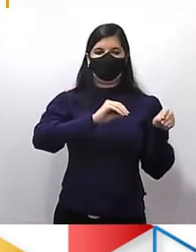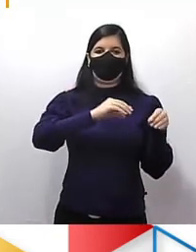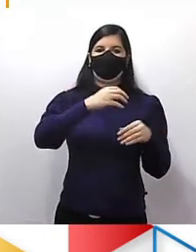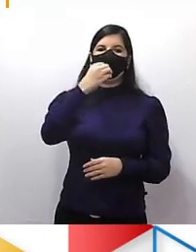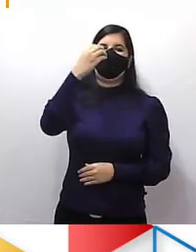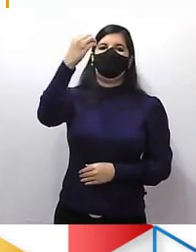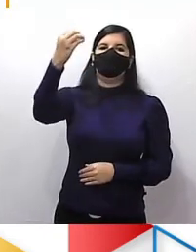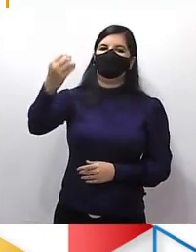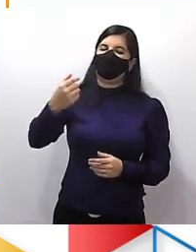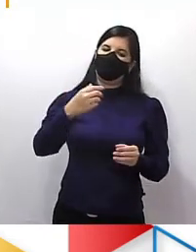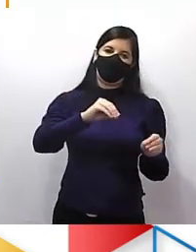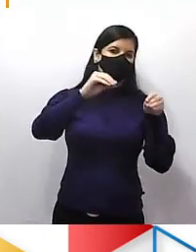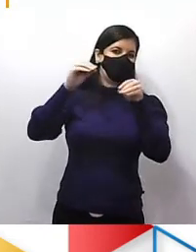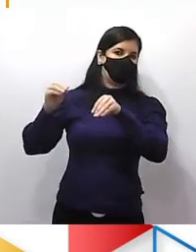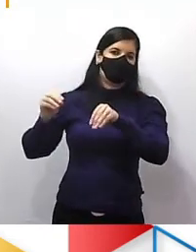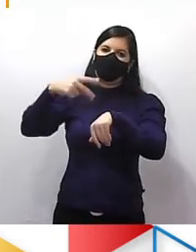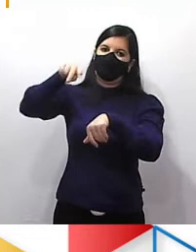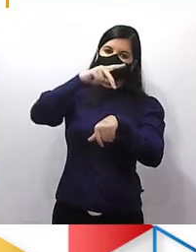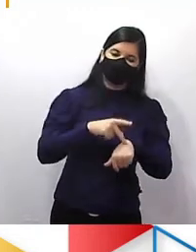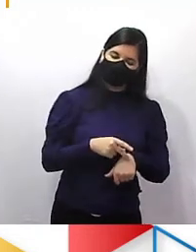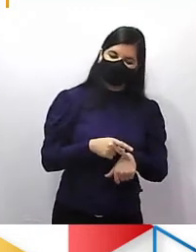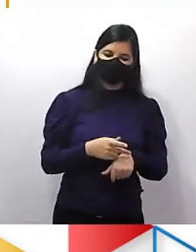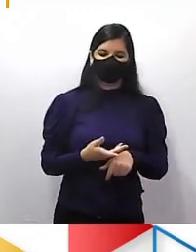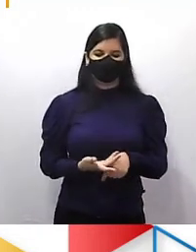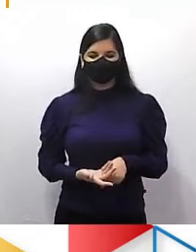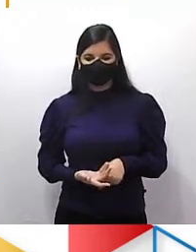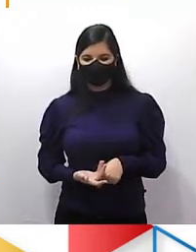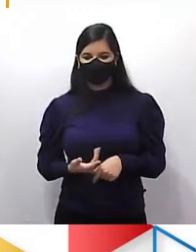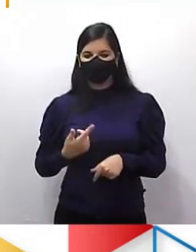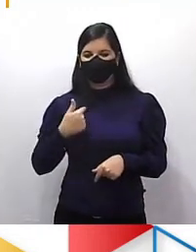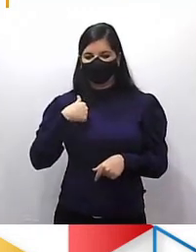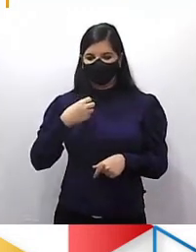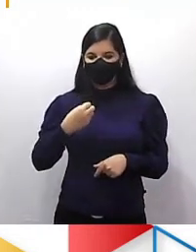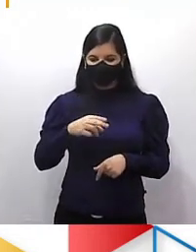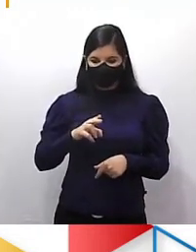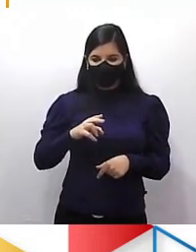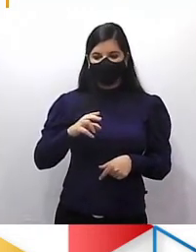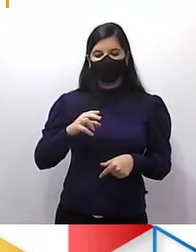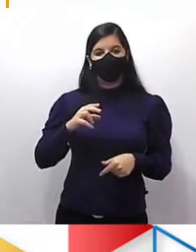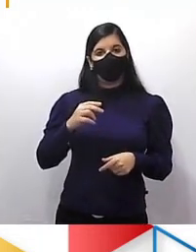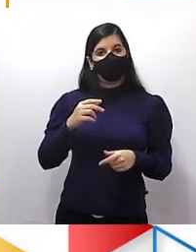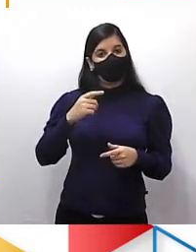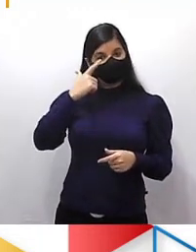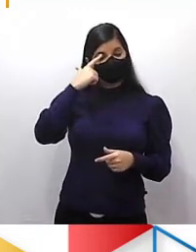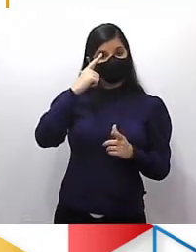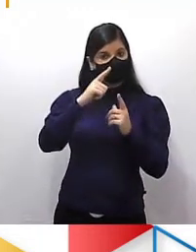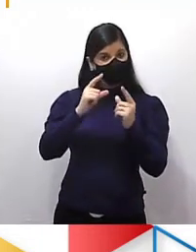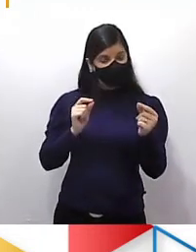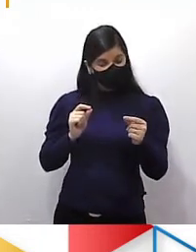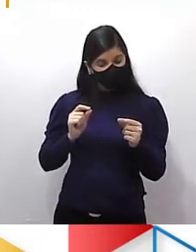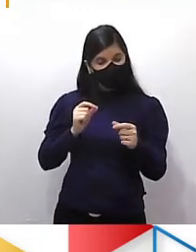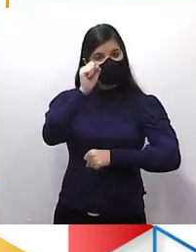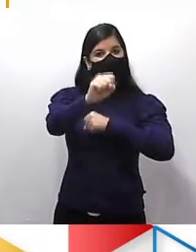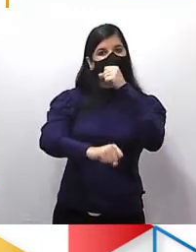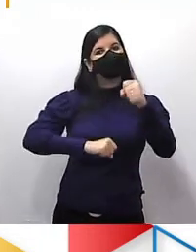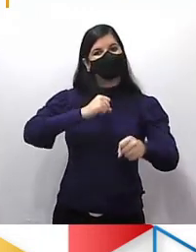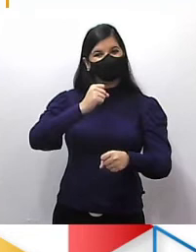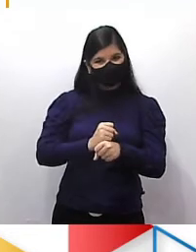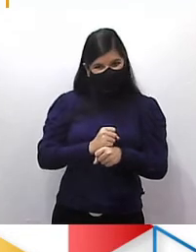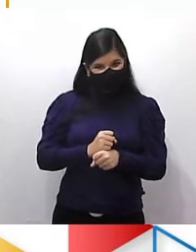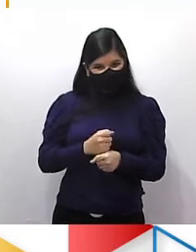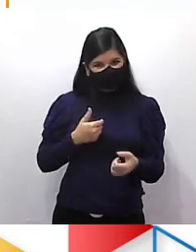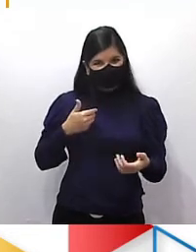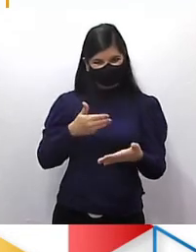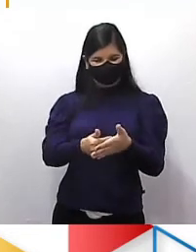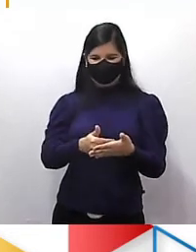viajar para outro lugar fora do país. I'm going to Japan next year. Eu vou para o Japão próximo ano.